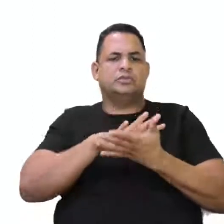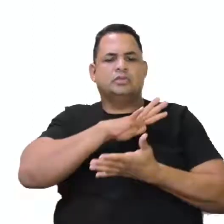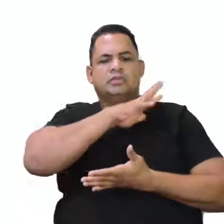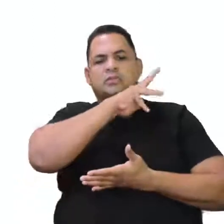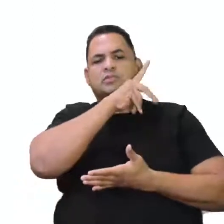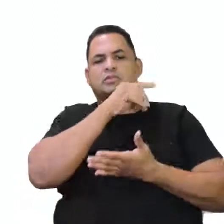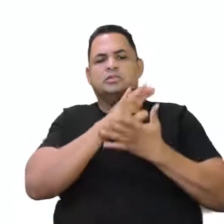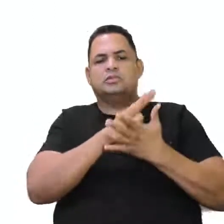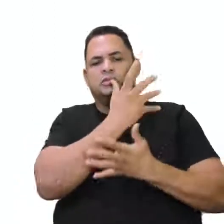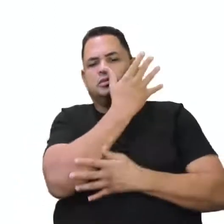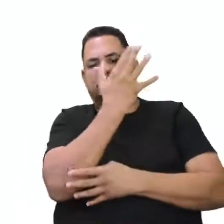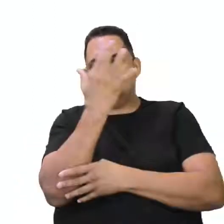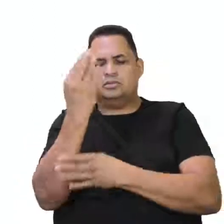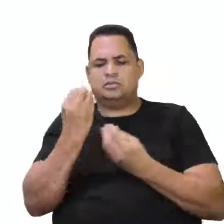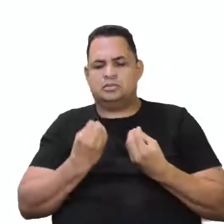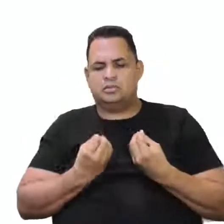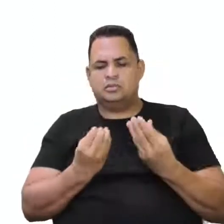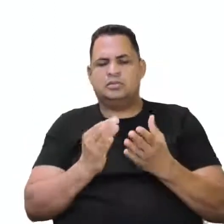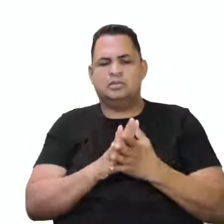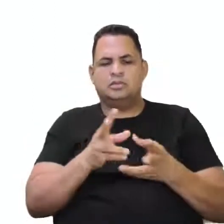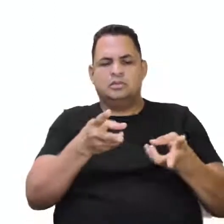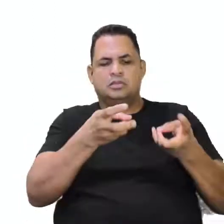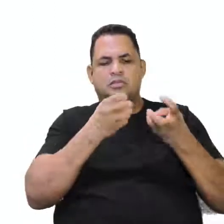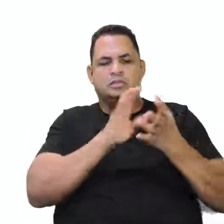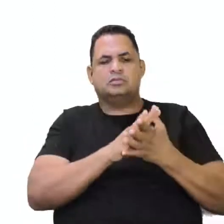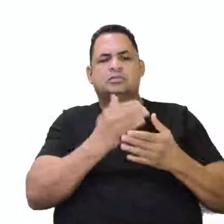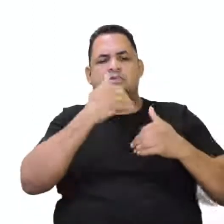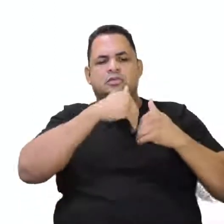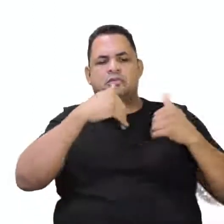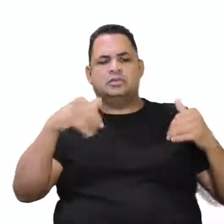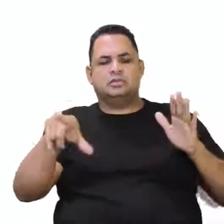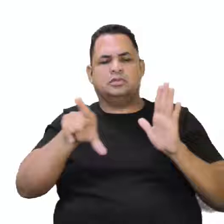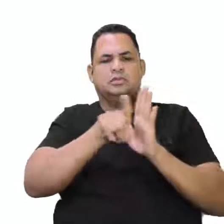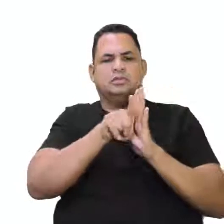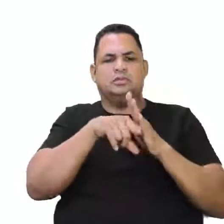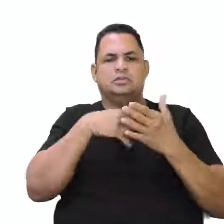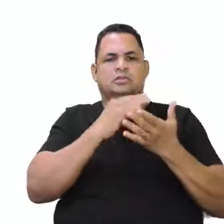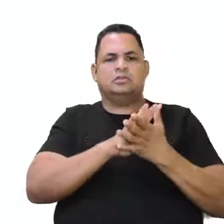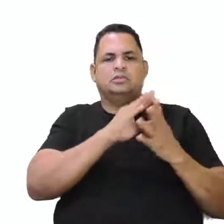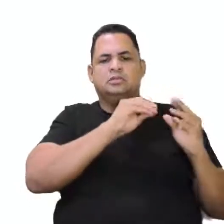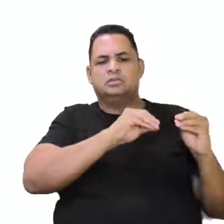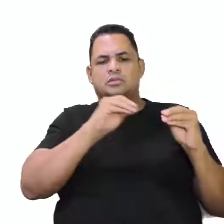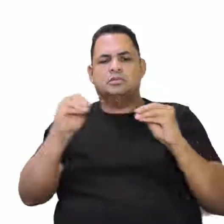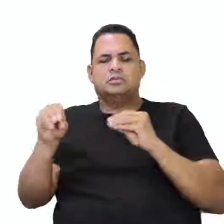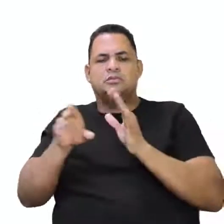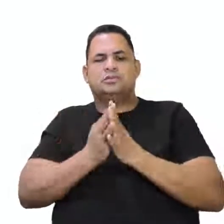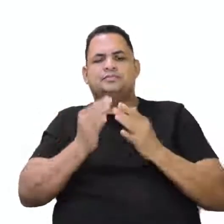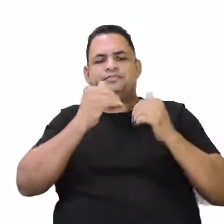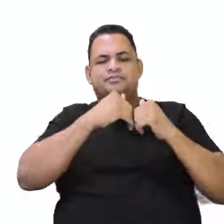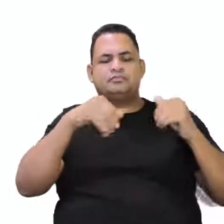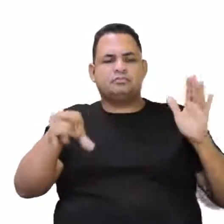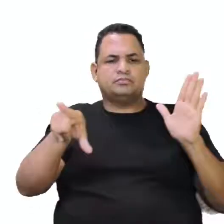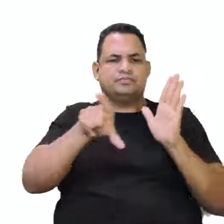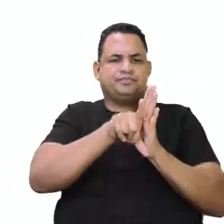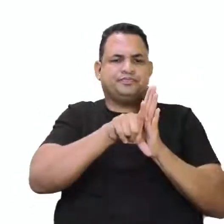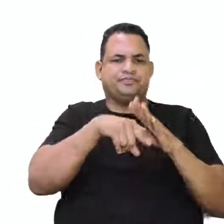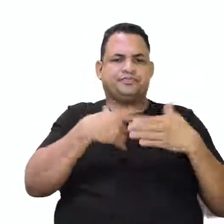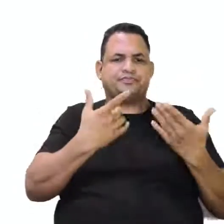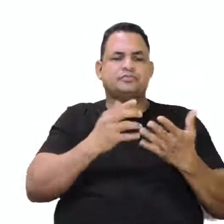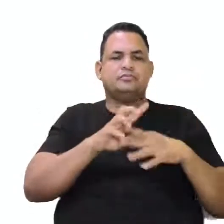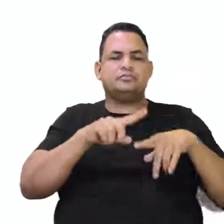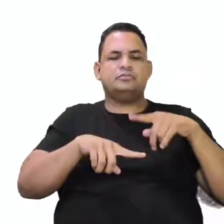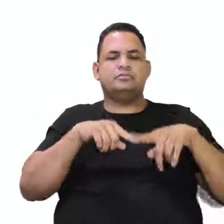quanto à flora, ou seja, exploração ilegal, transporte ilegal desses